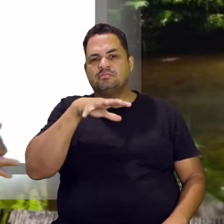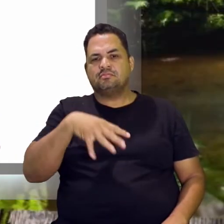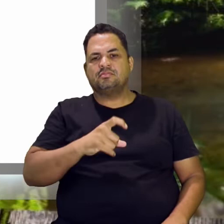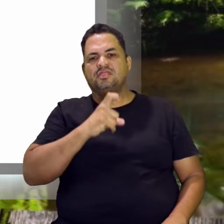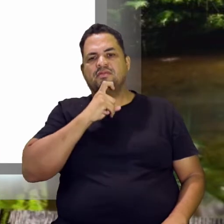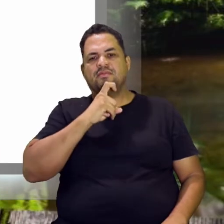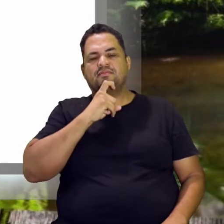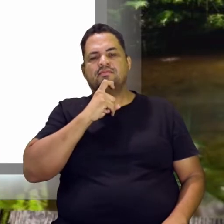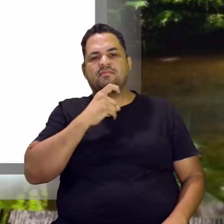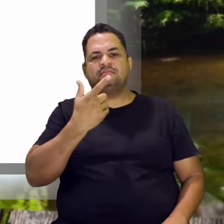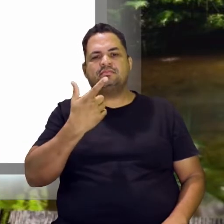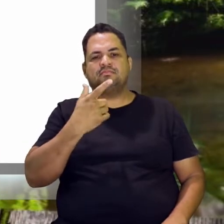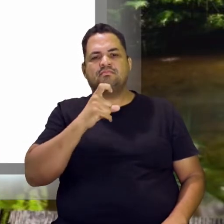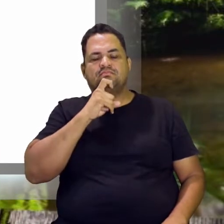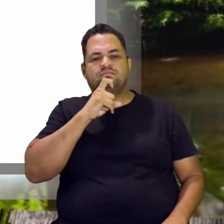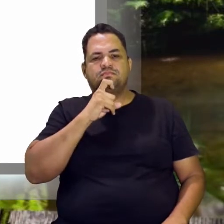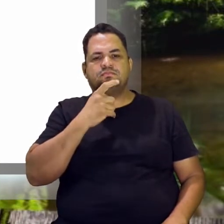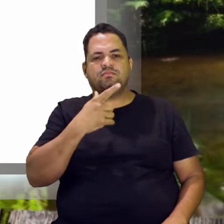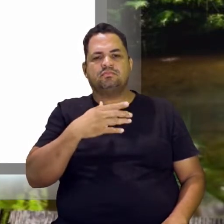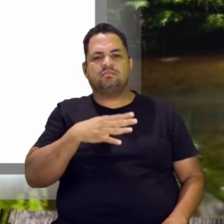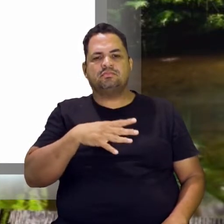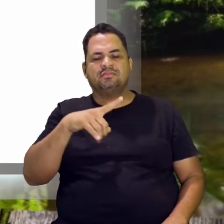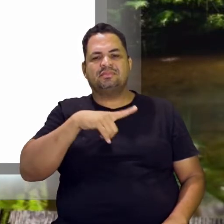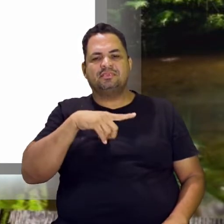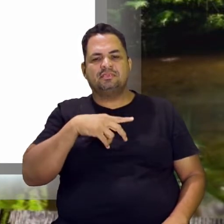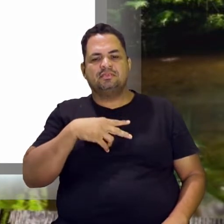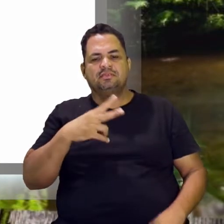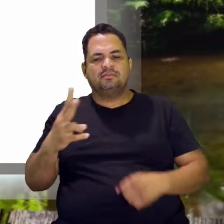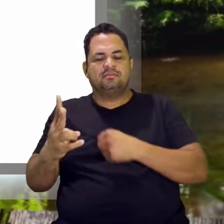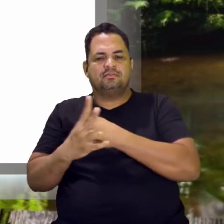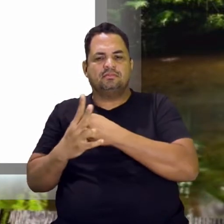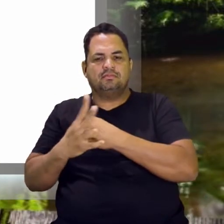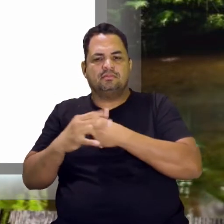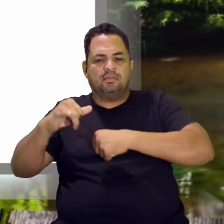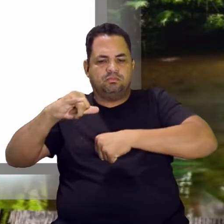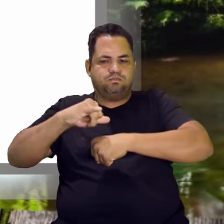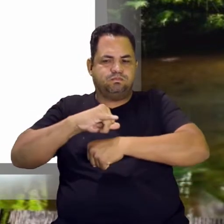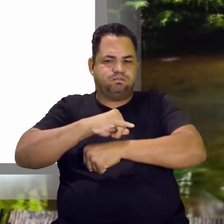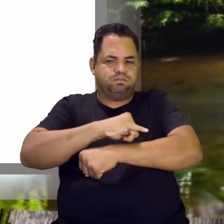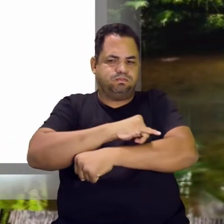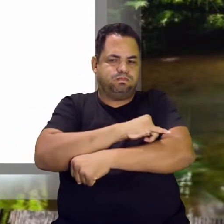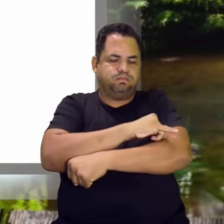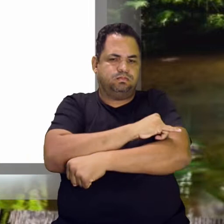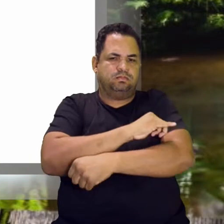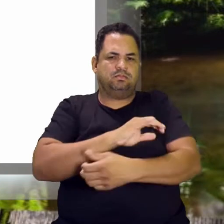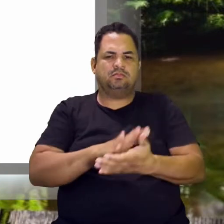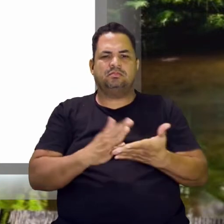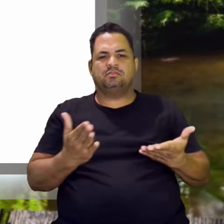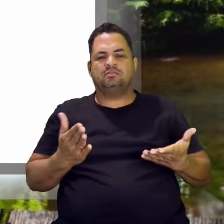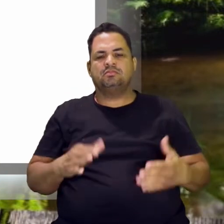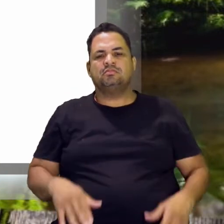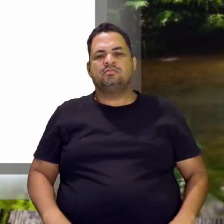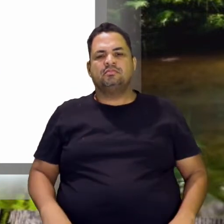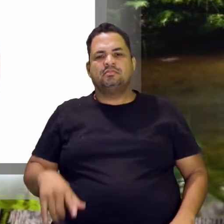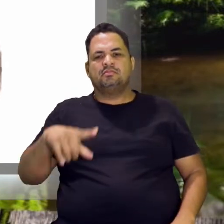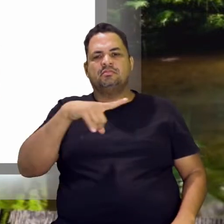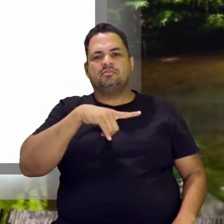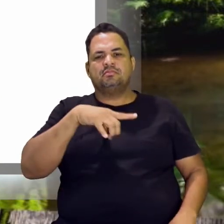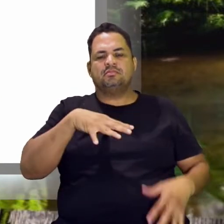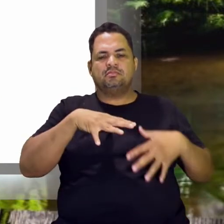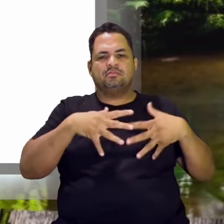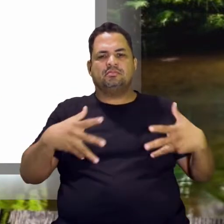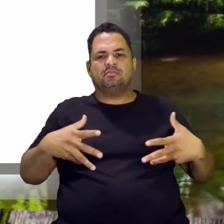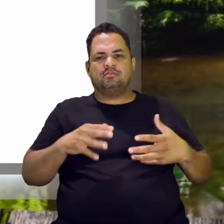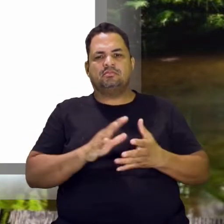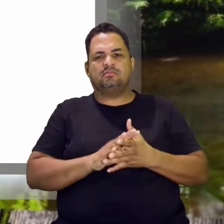frias, eles estão com essa proteção a mais. Fora que muitos deles também, eles gostam de